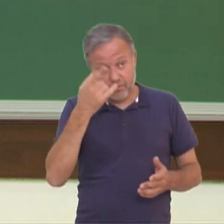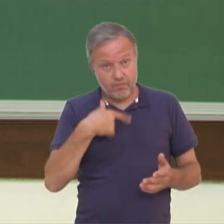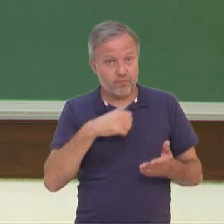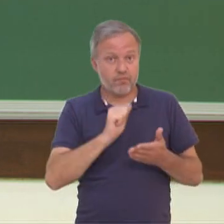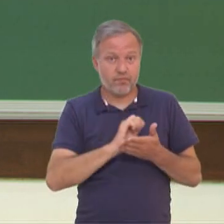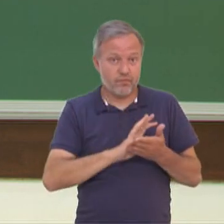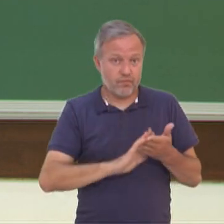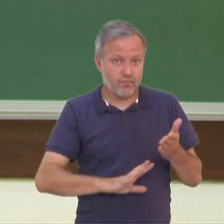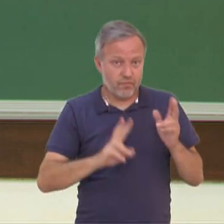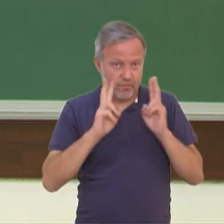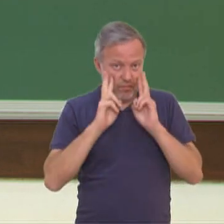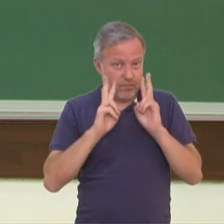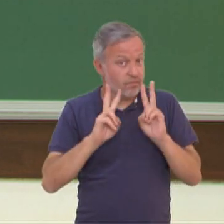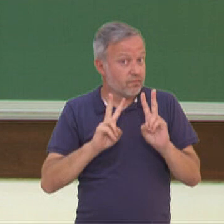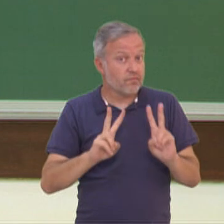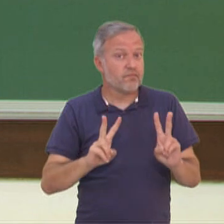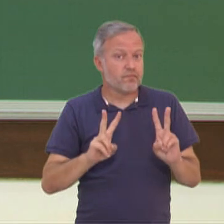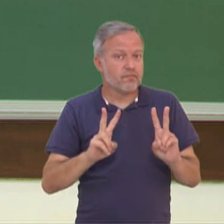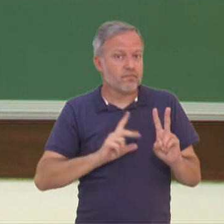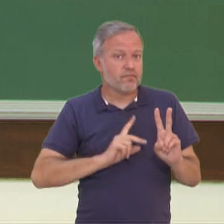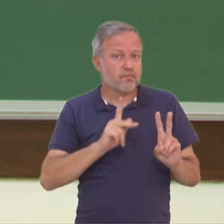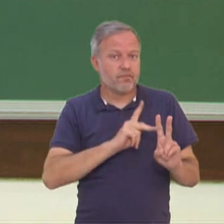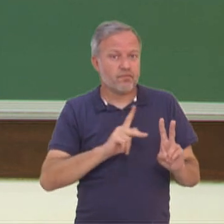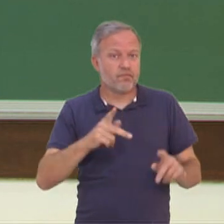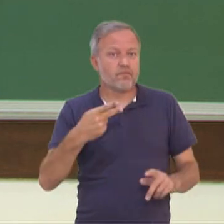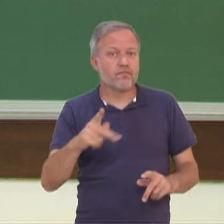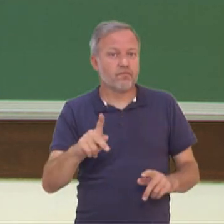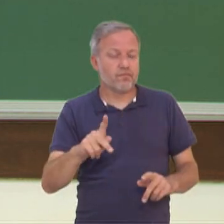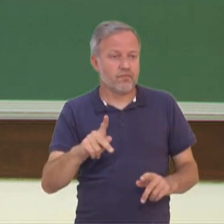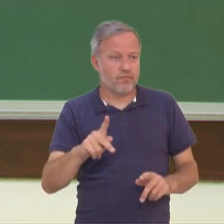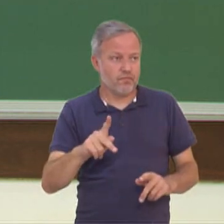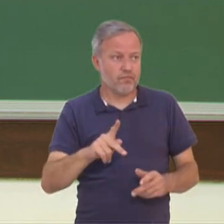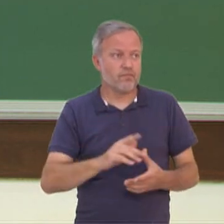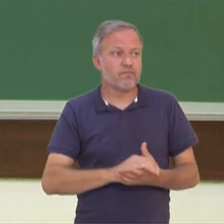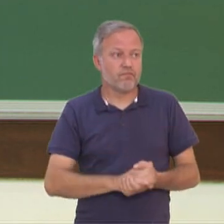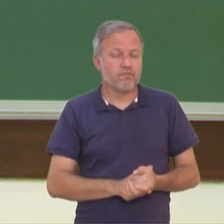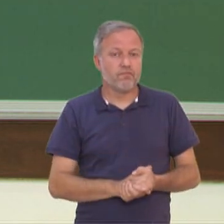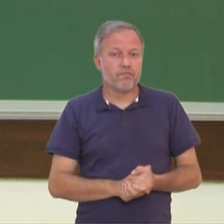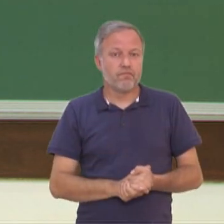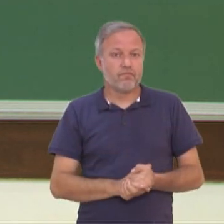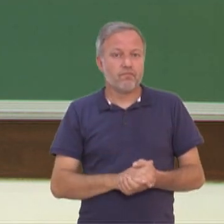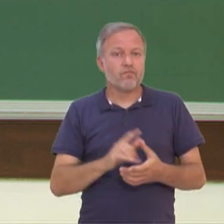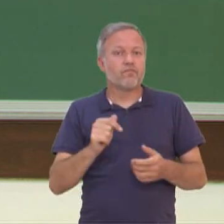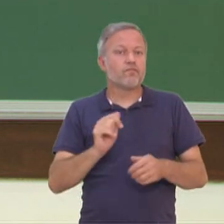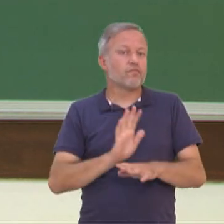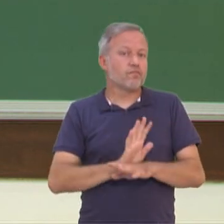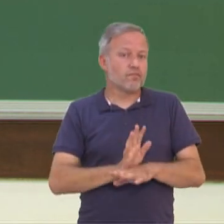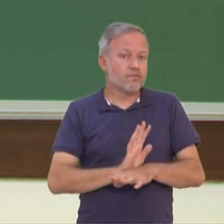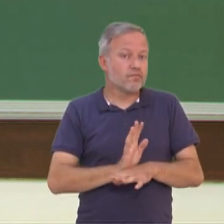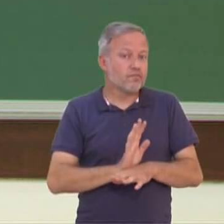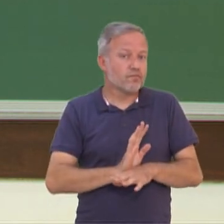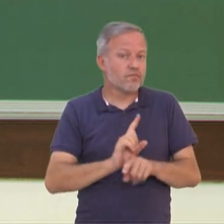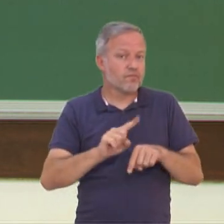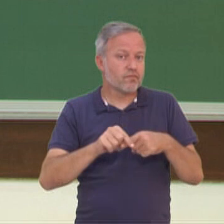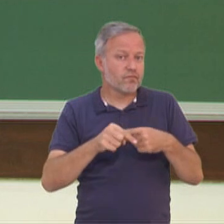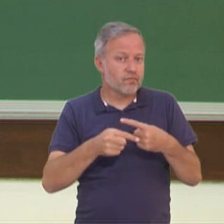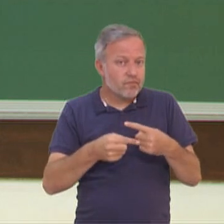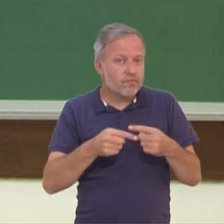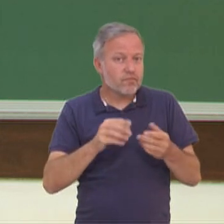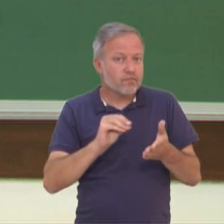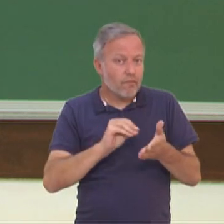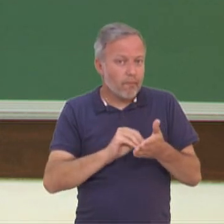a atividade. Não precisa somente esperar o professor ver que você enviou. Você pode assistir a aula, confirma a presença e depois faz a